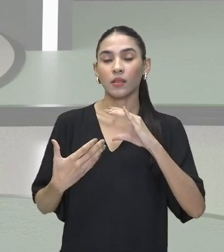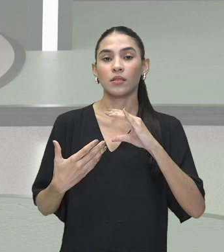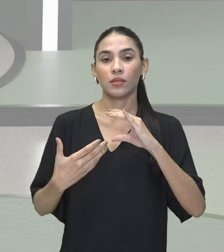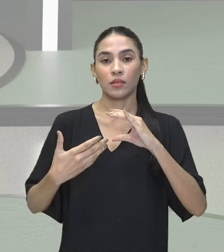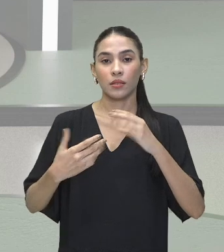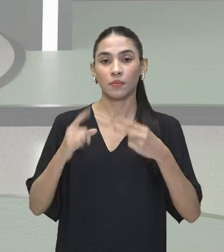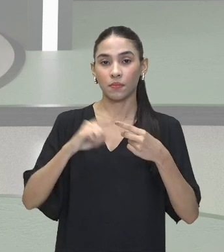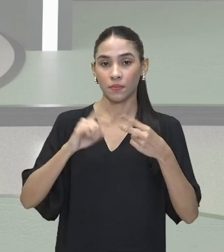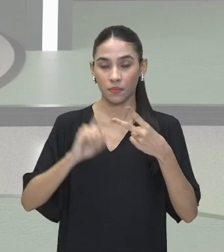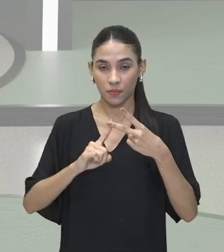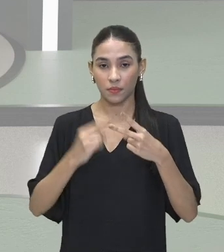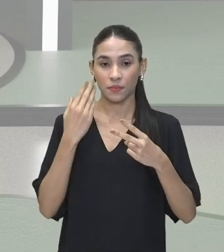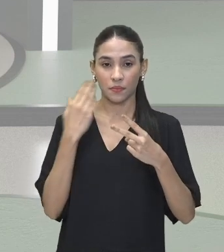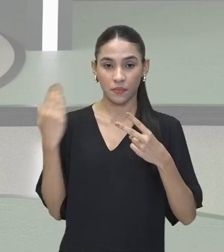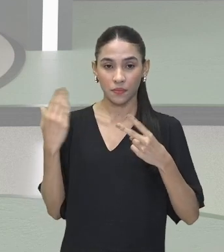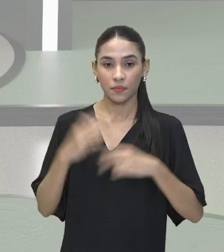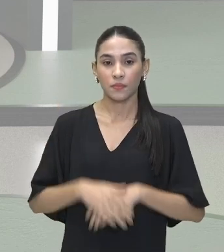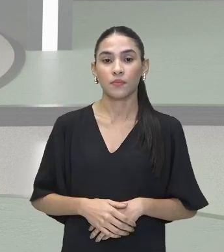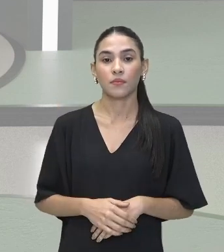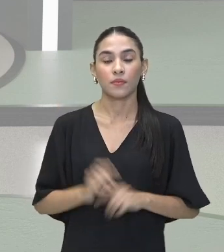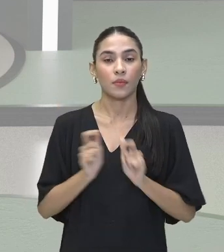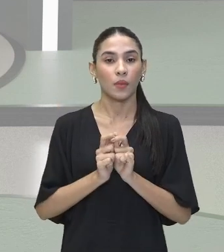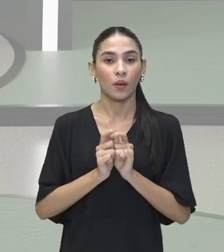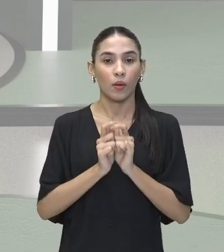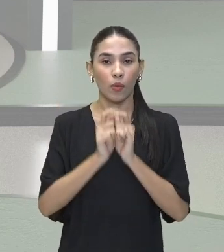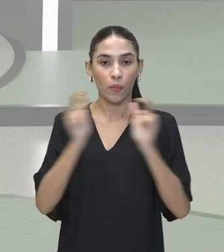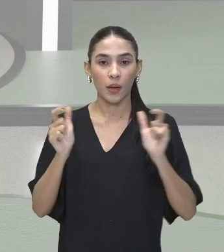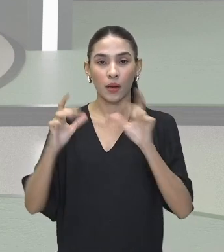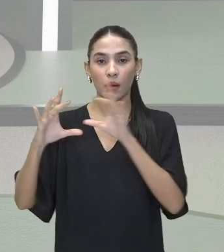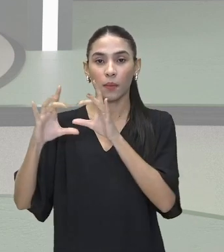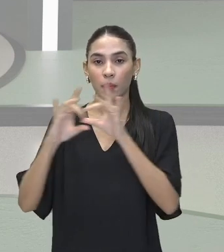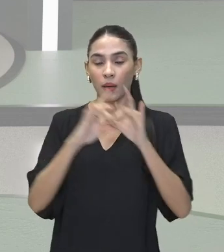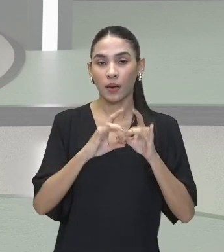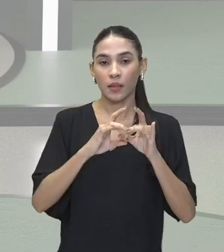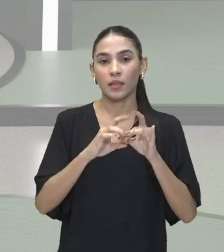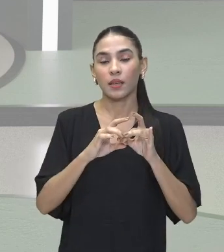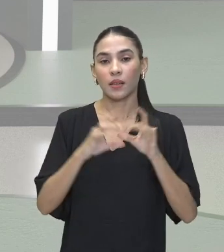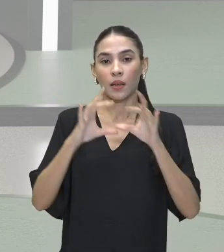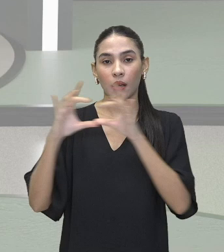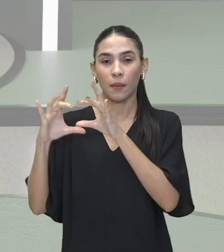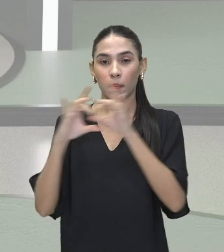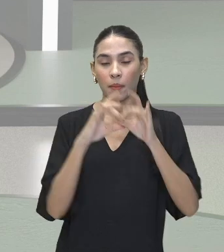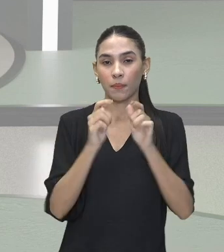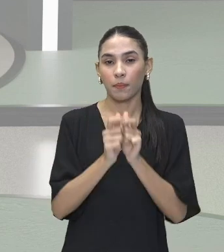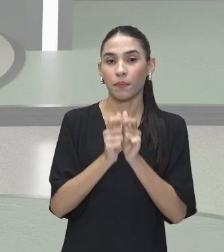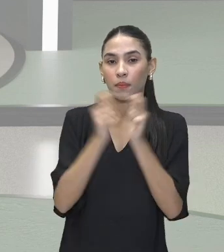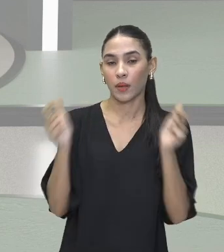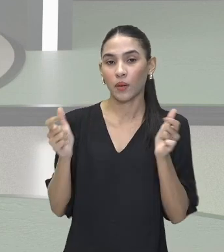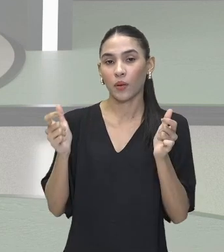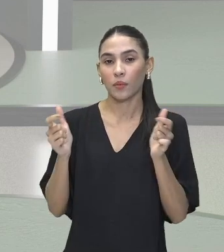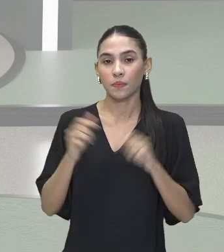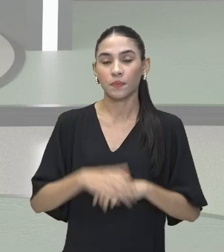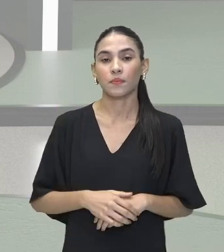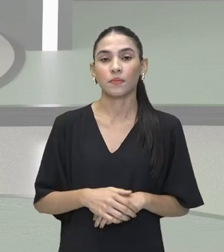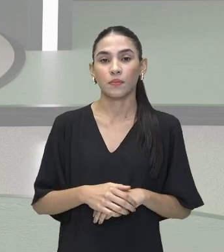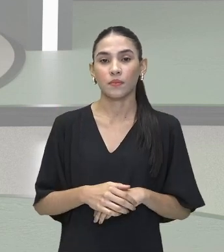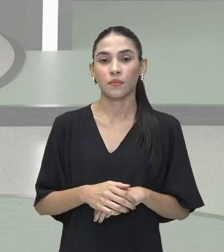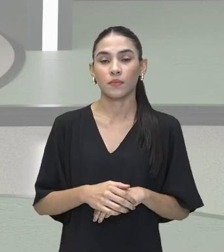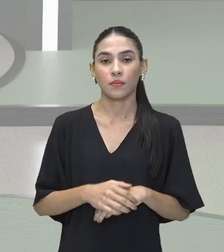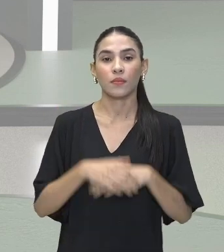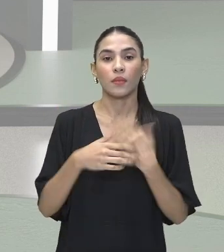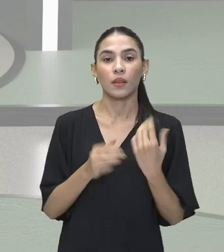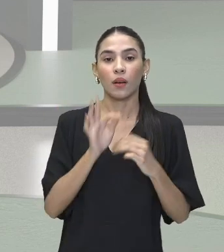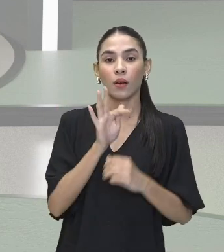dos cicloalcanos e dos cicloalcenos. Com o aumento da cadeia, ou seja, quanto maior o tamanho da cadeia, os pontos tanto de